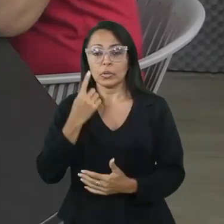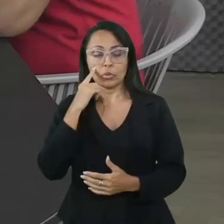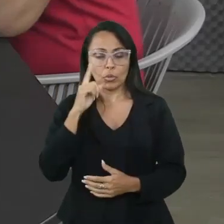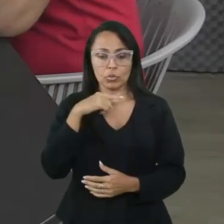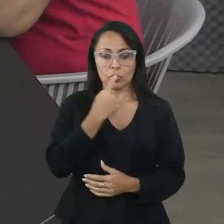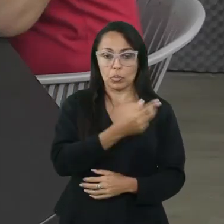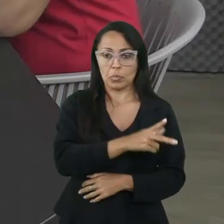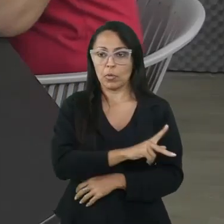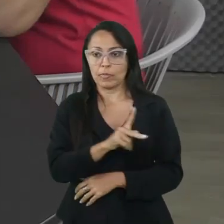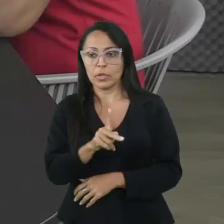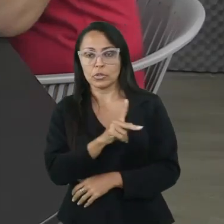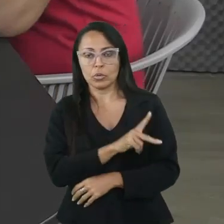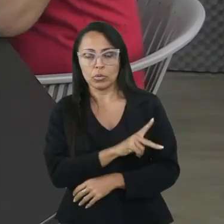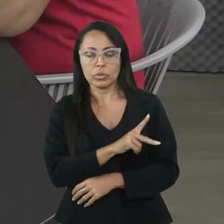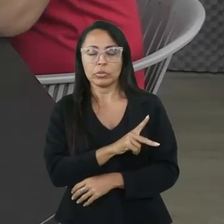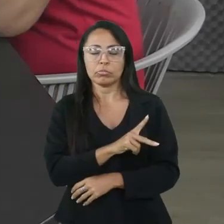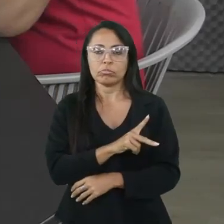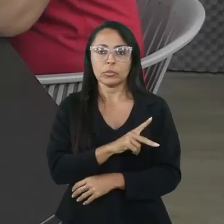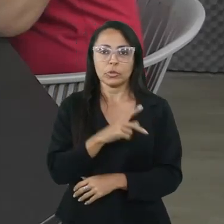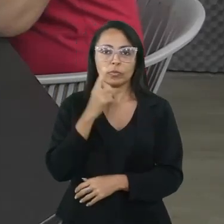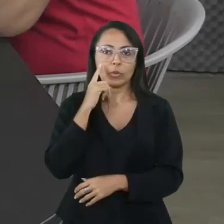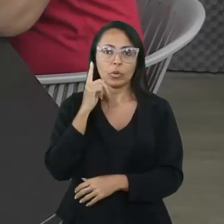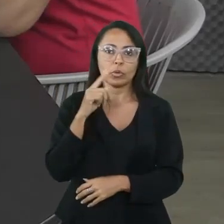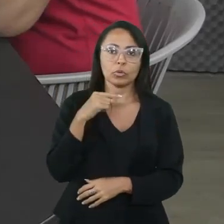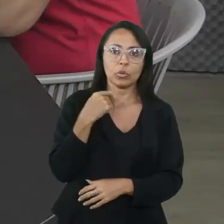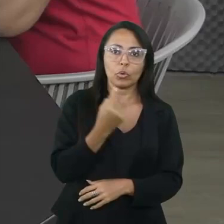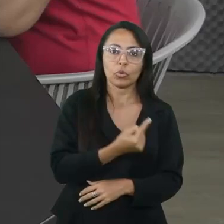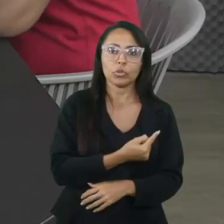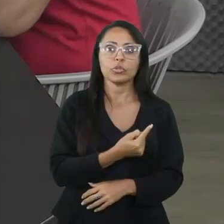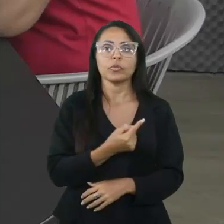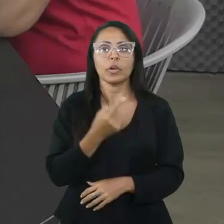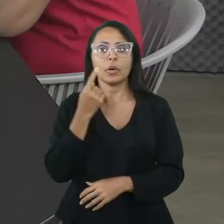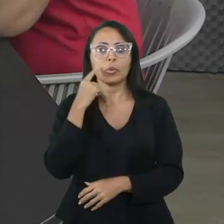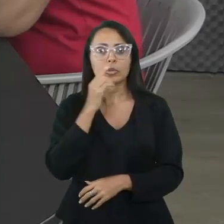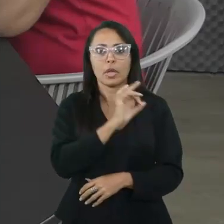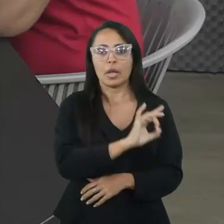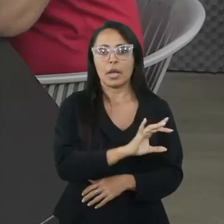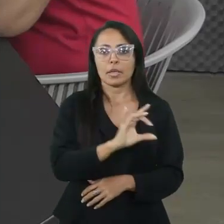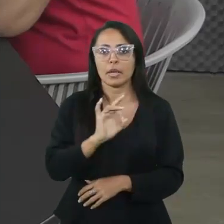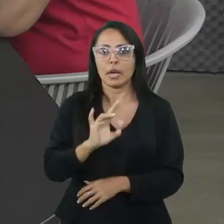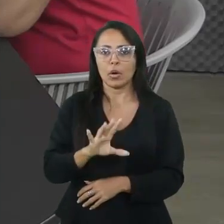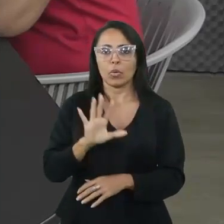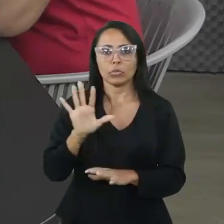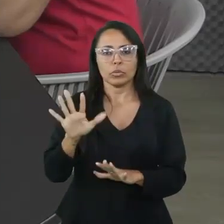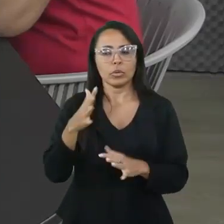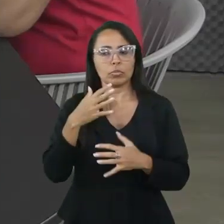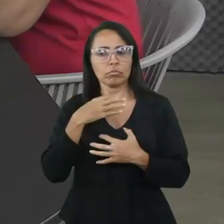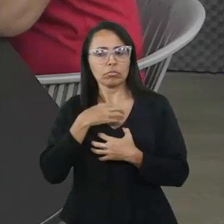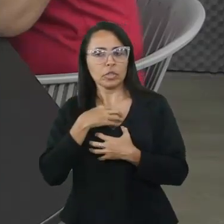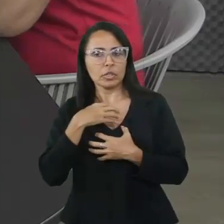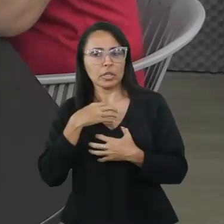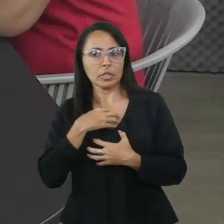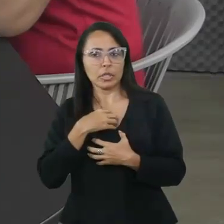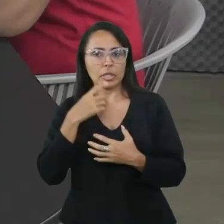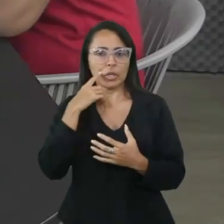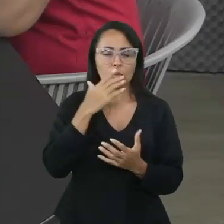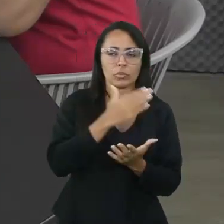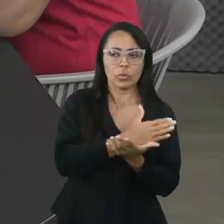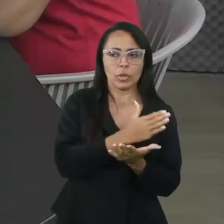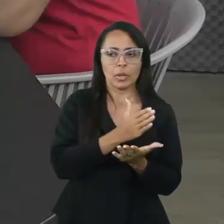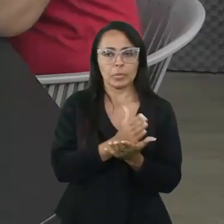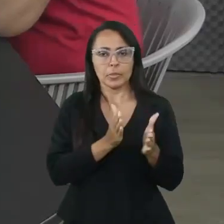vamos procurando do nosso jeito, através, cada um ao seu jeito, mas ao mesmo tempo nas brechas que a gente